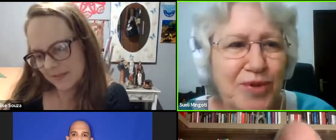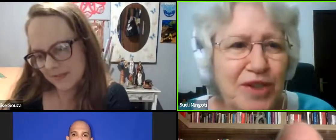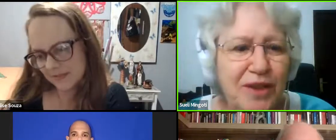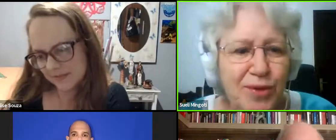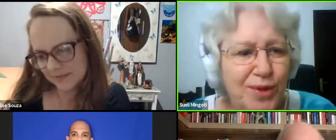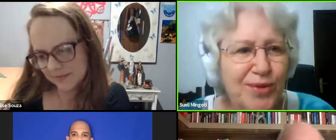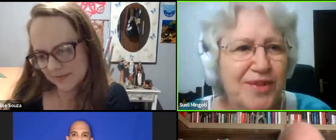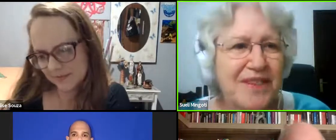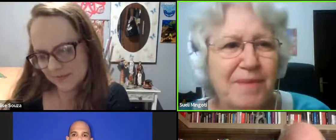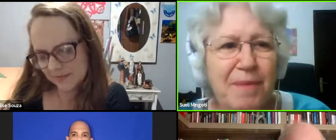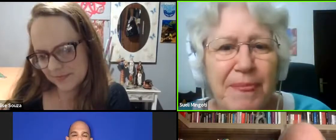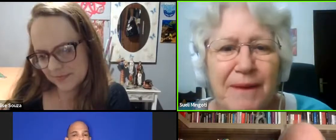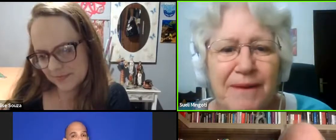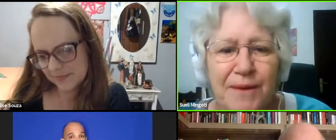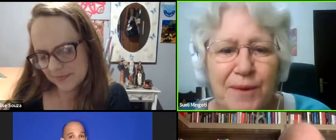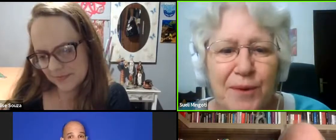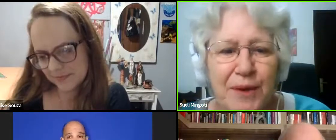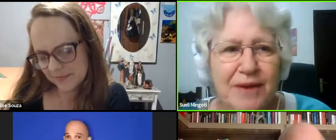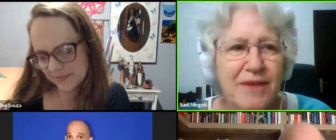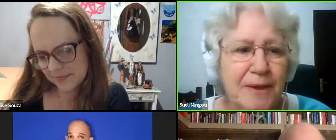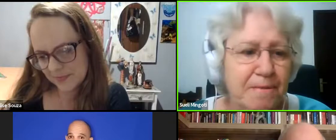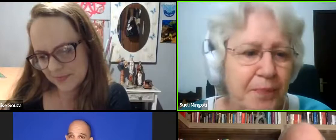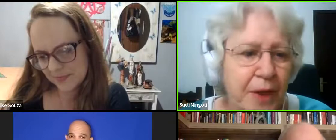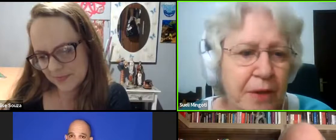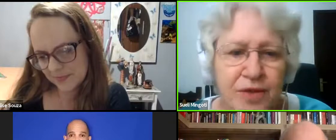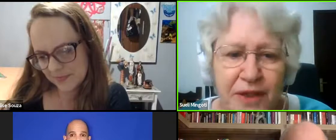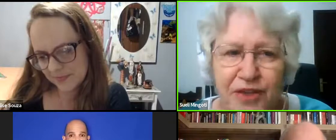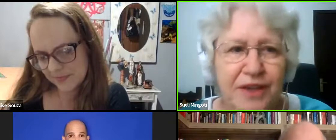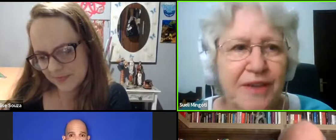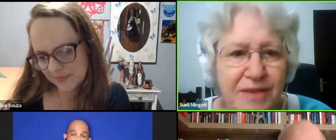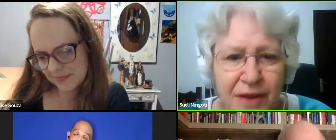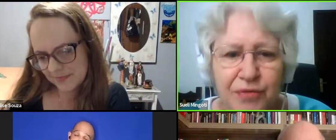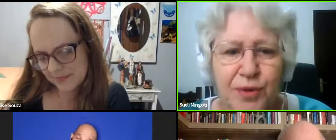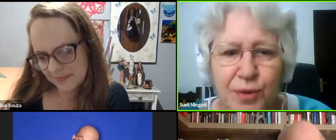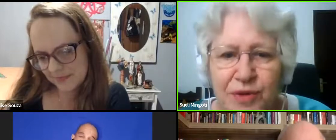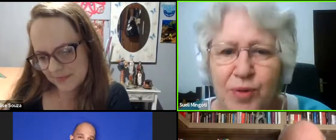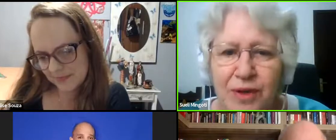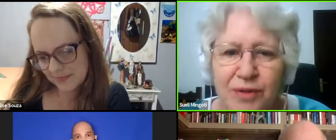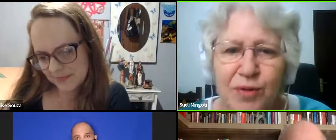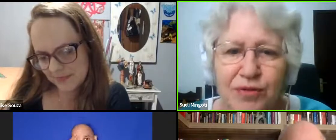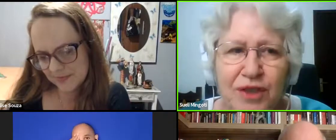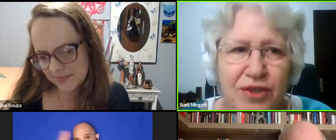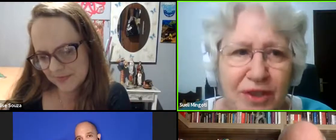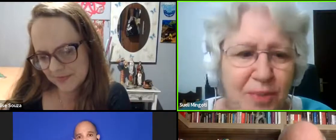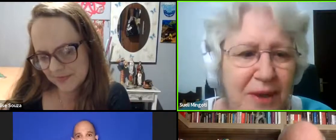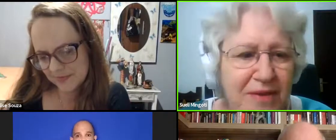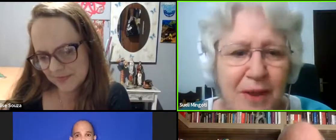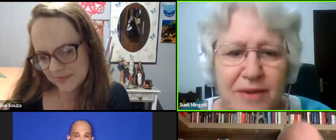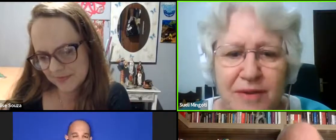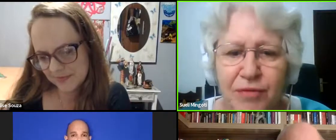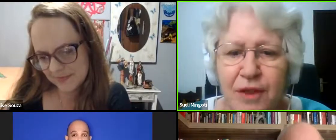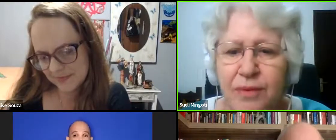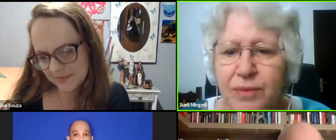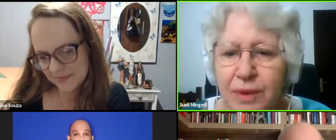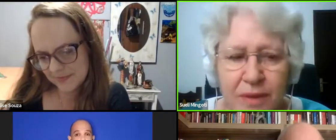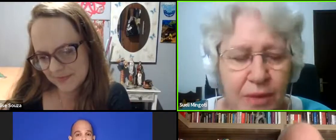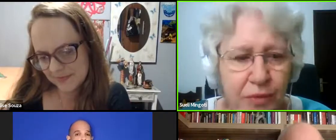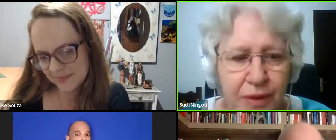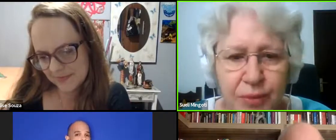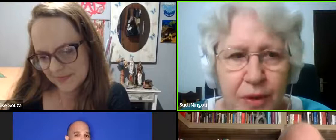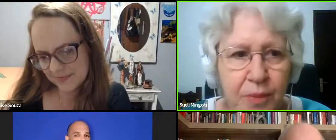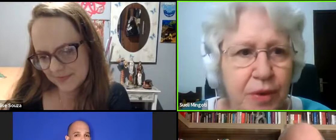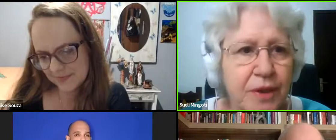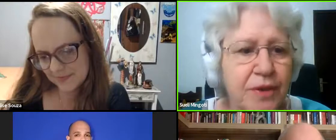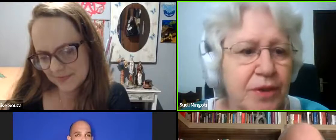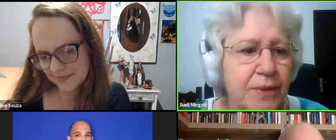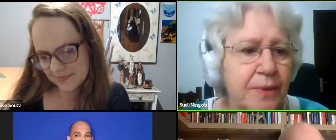Novamente, meu bom dia a todos, né? Eu, assim, gostaria de agradecer a Fiocruz por esse convite, participar desse evento, que sem